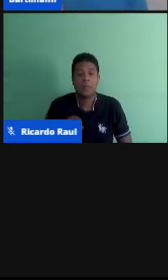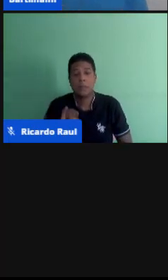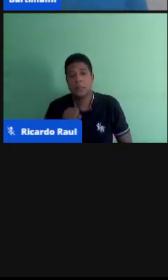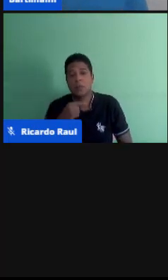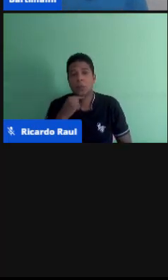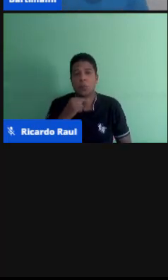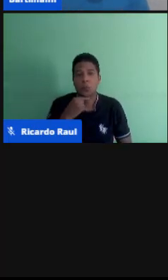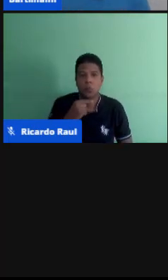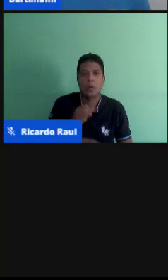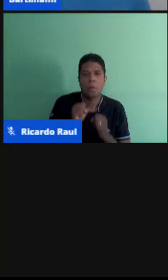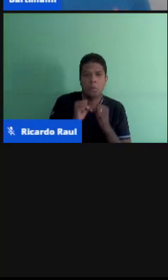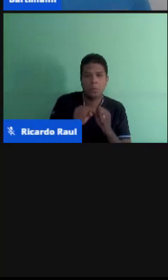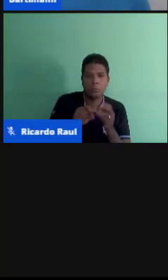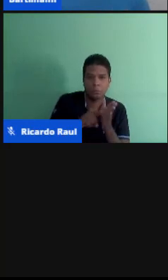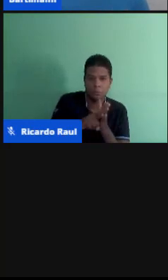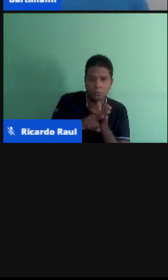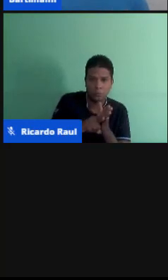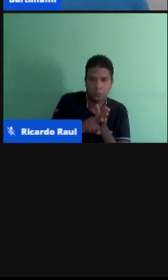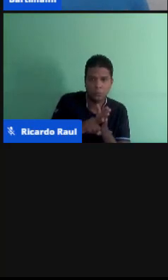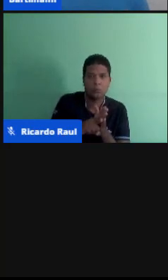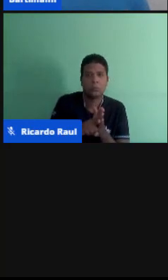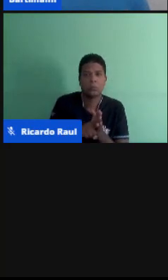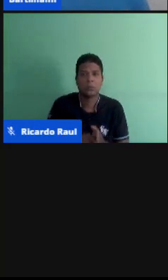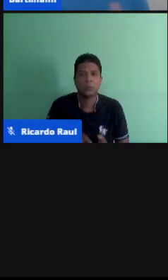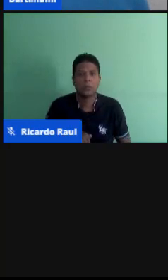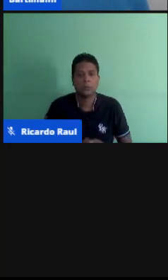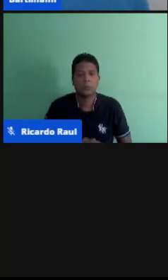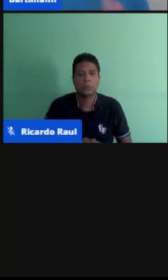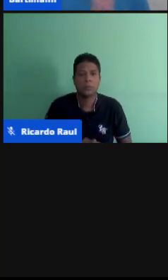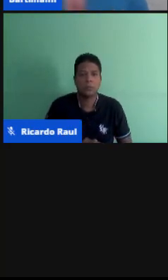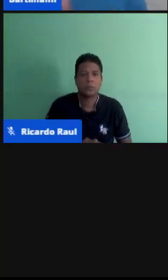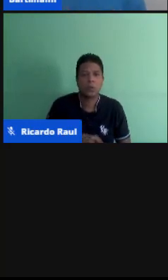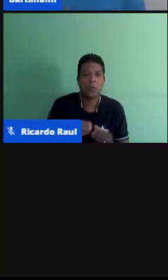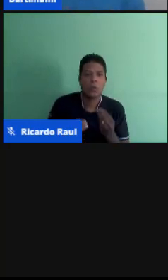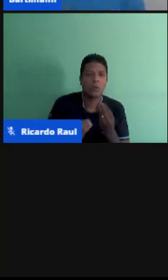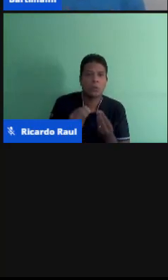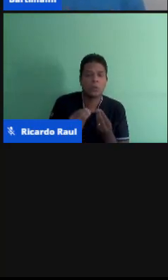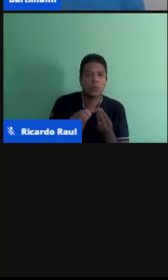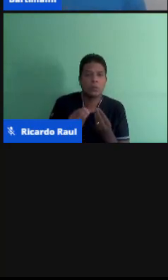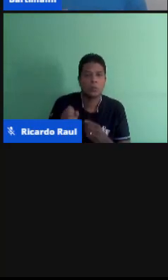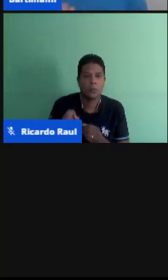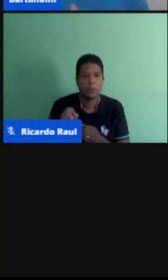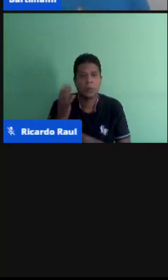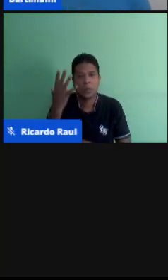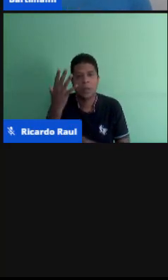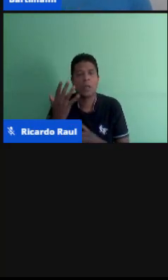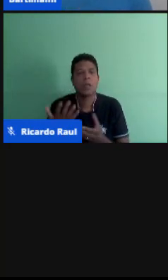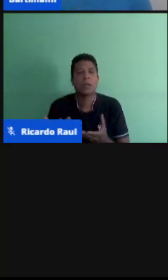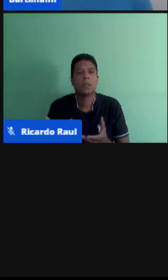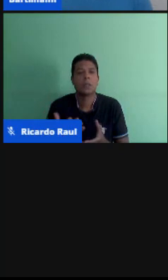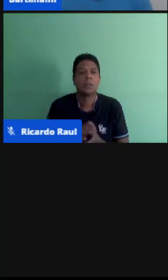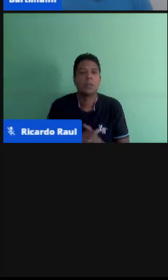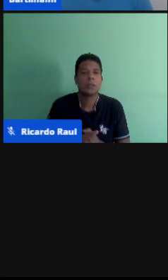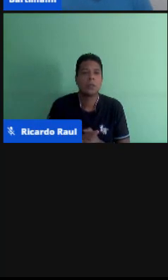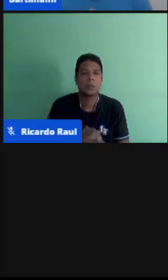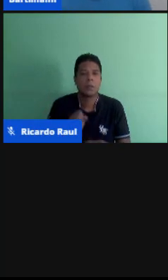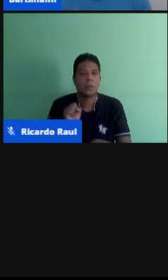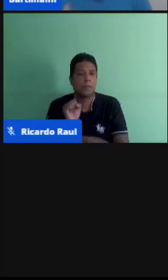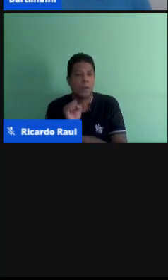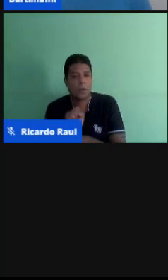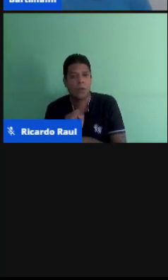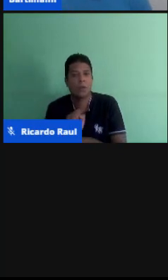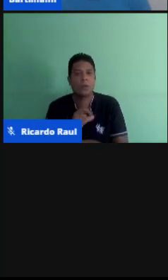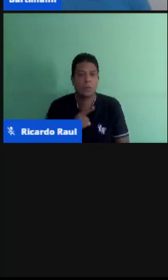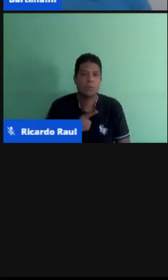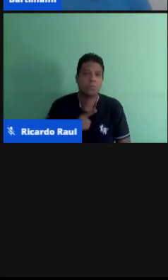dúvida, consulte a dimensão temporal, quando foi lançado, quando ele parou de operar. Cada